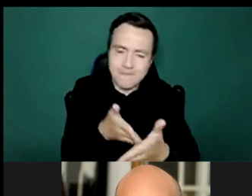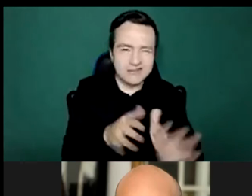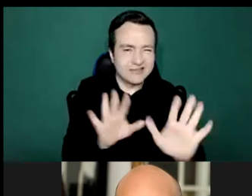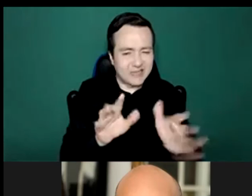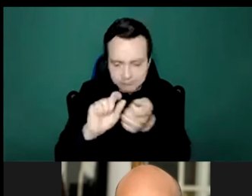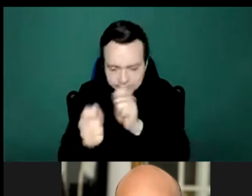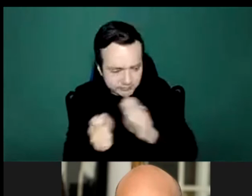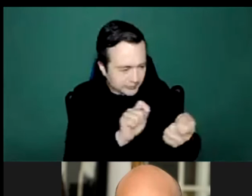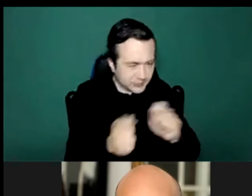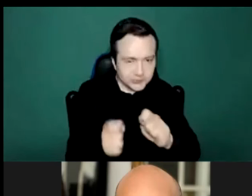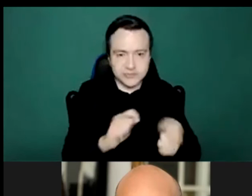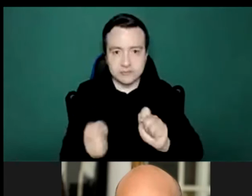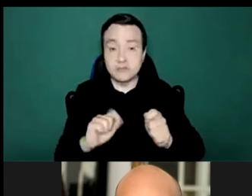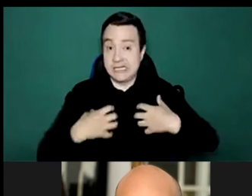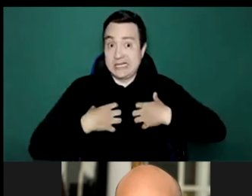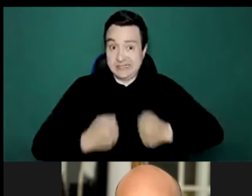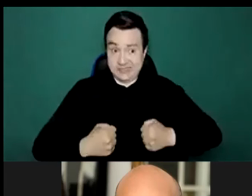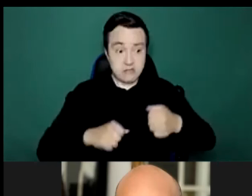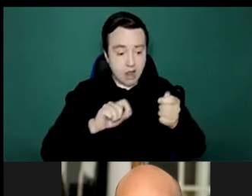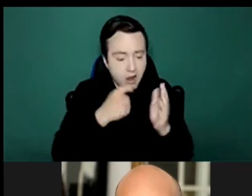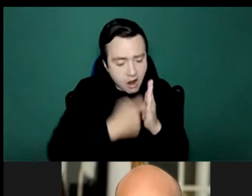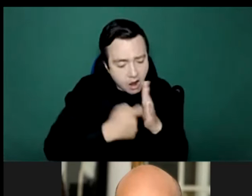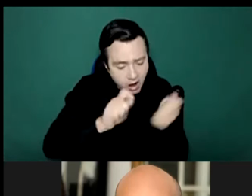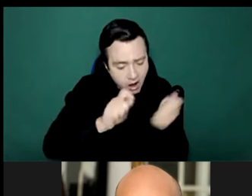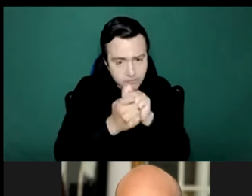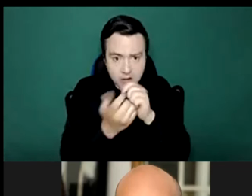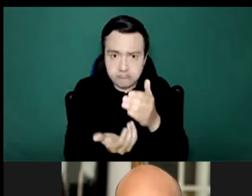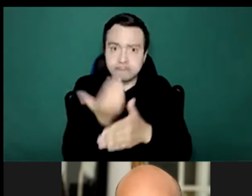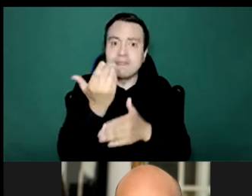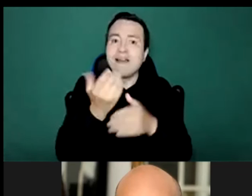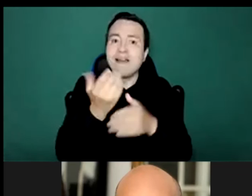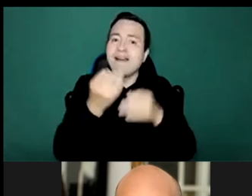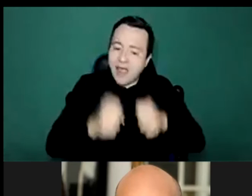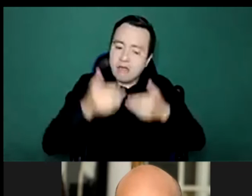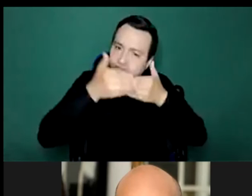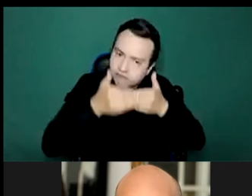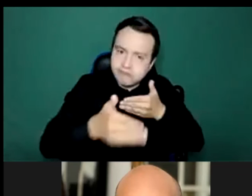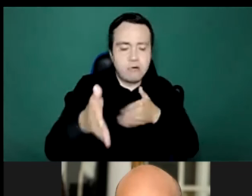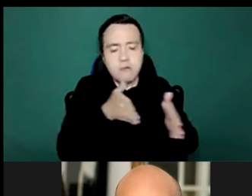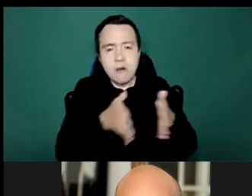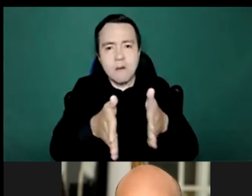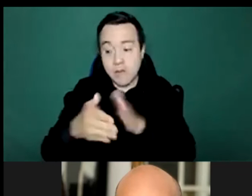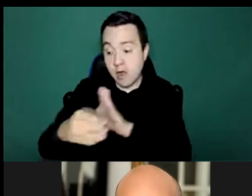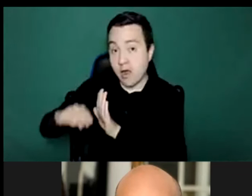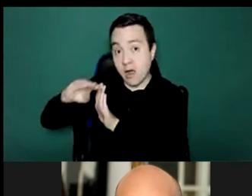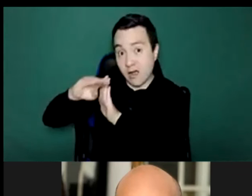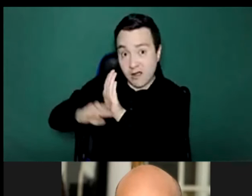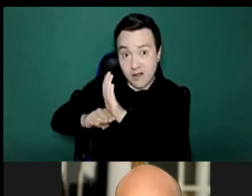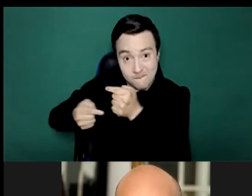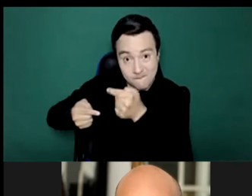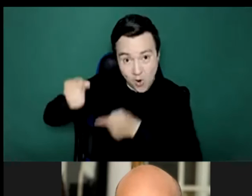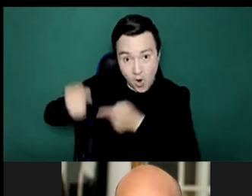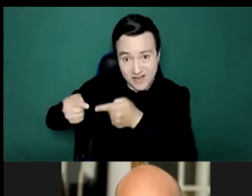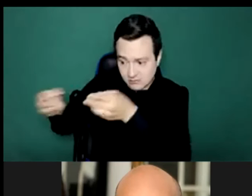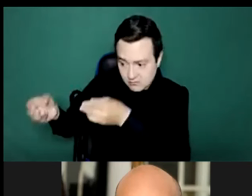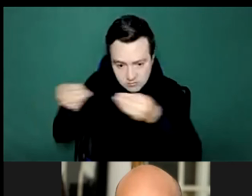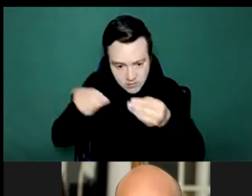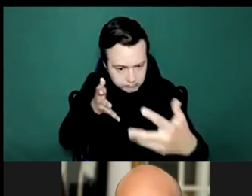uma excelente hoja de ruta para o desenho dessas políticas. Hagamos que as políticas de saúde em la